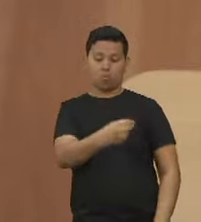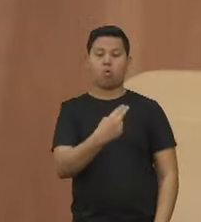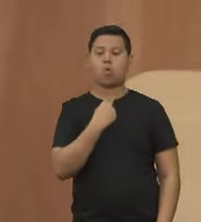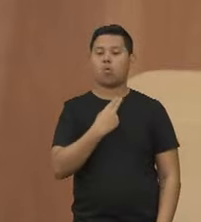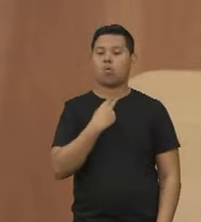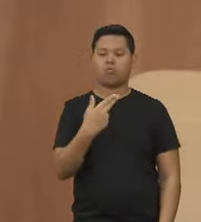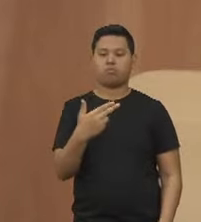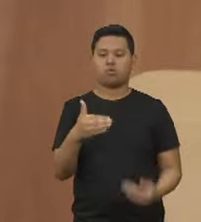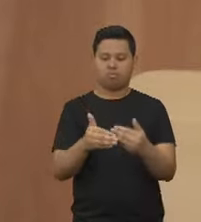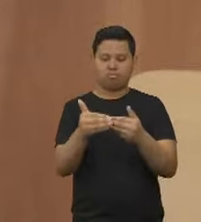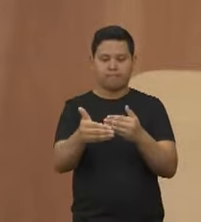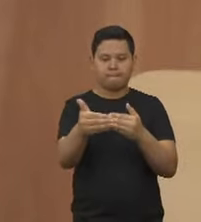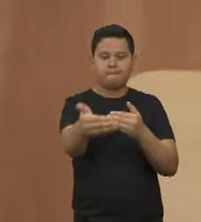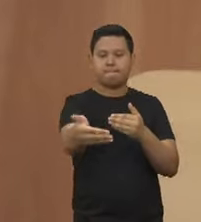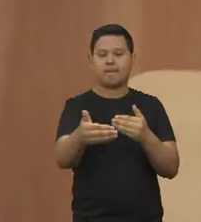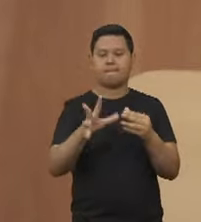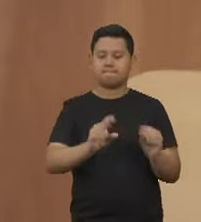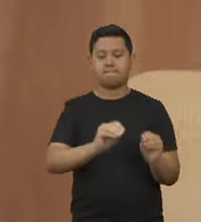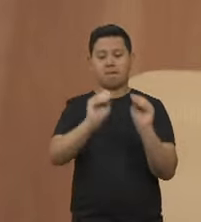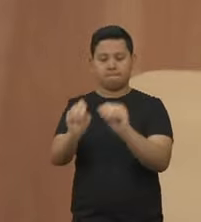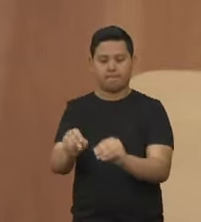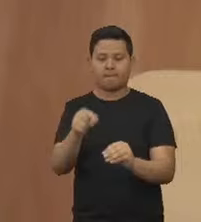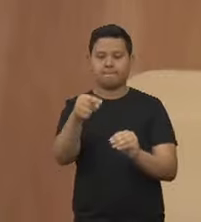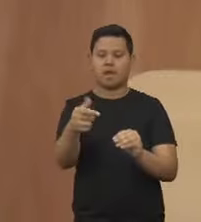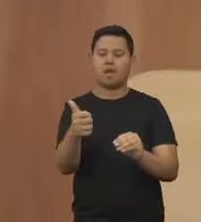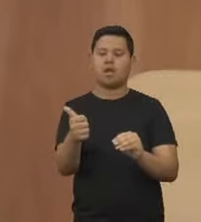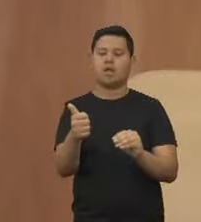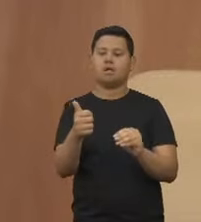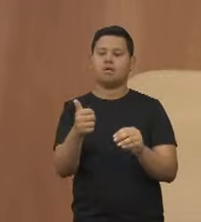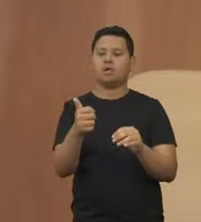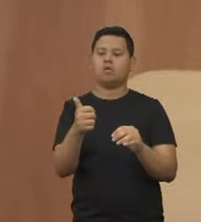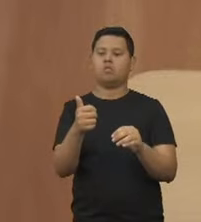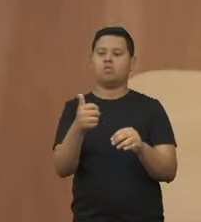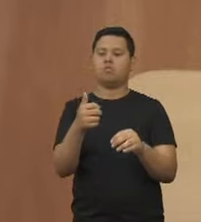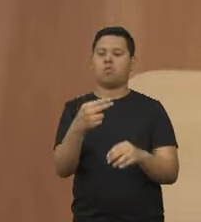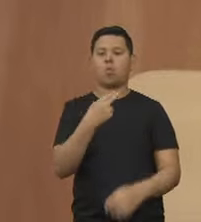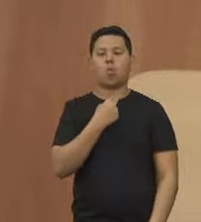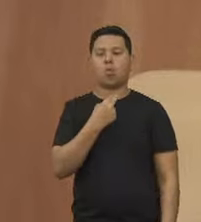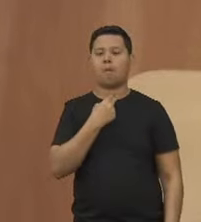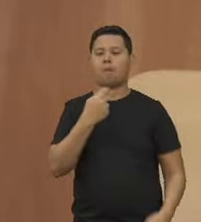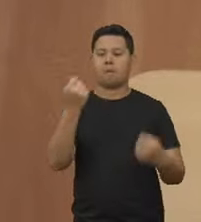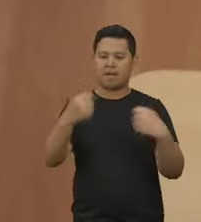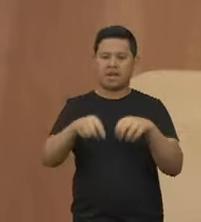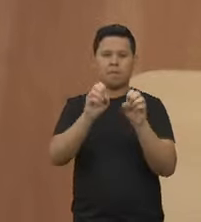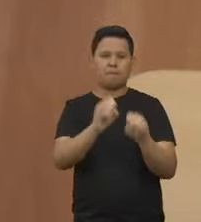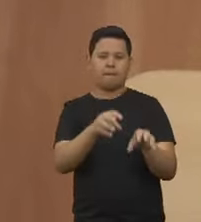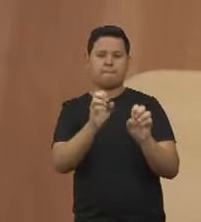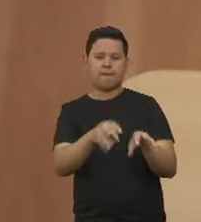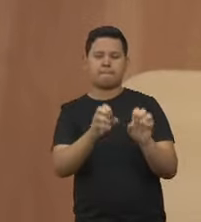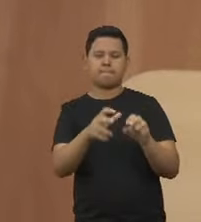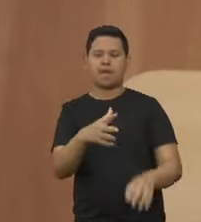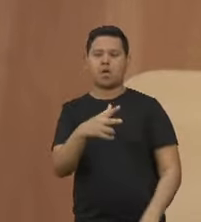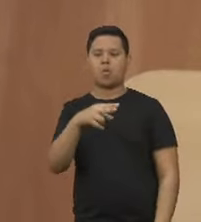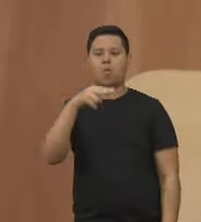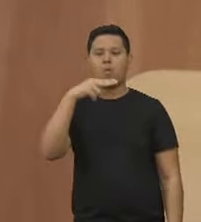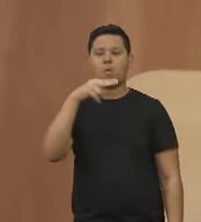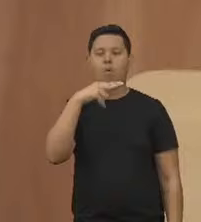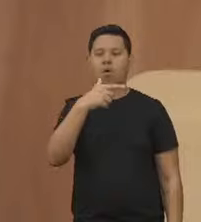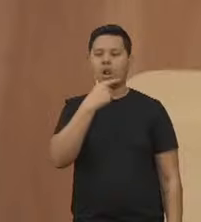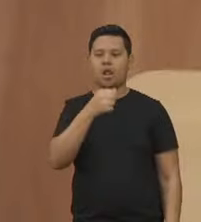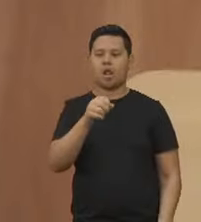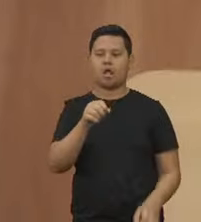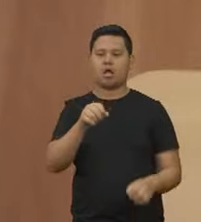poder deixar para o neto ou filho essa profissão. Ele vai ter que ensinar o neto ou filho a trabalhar com